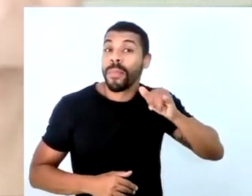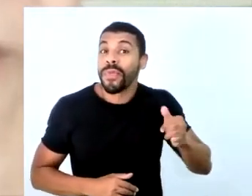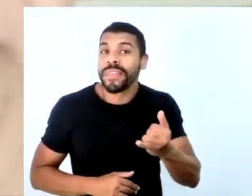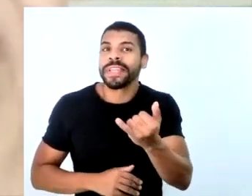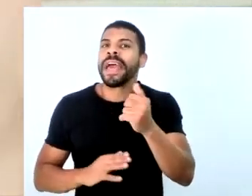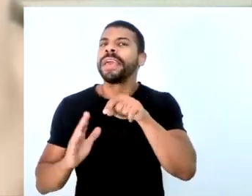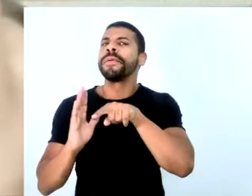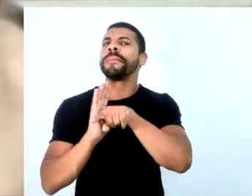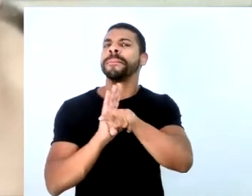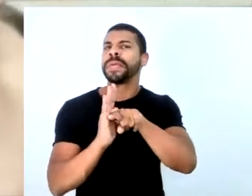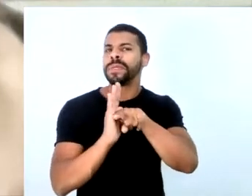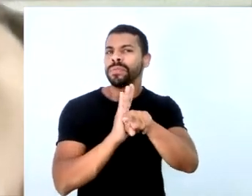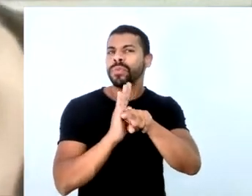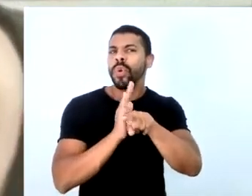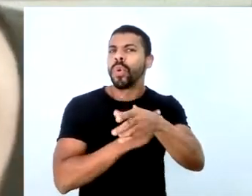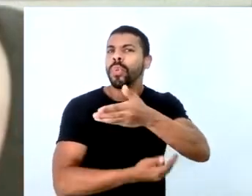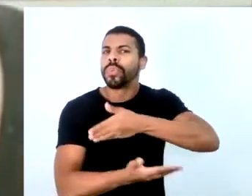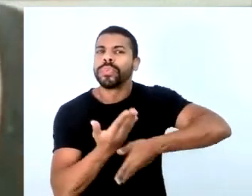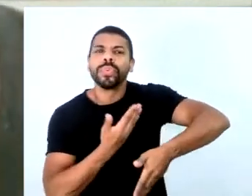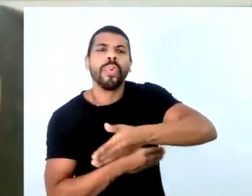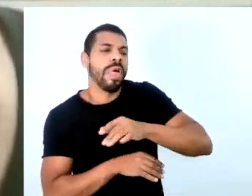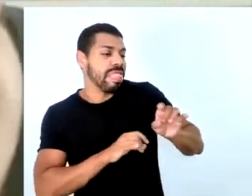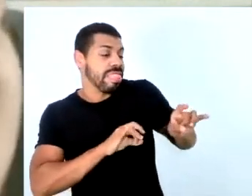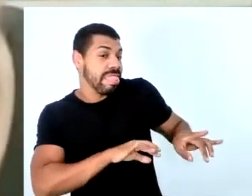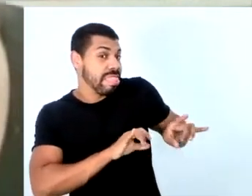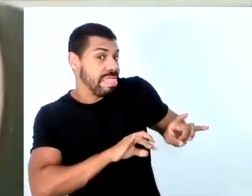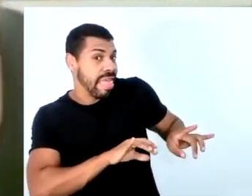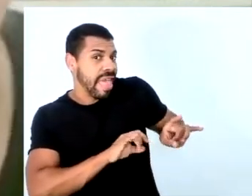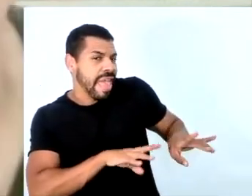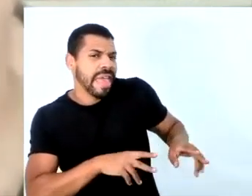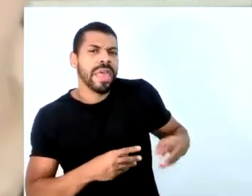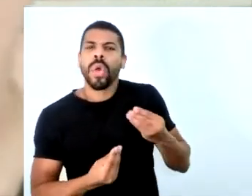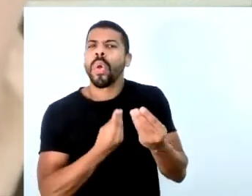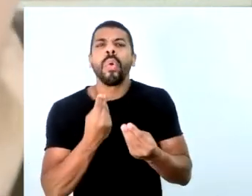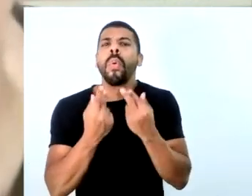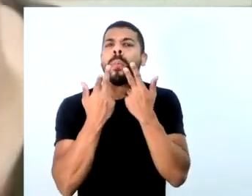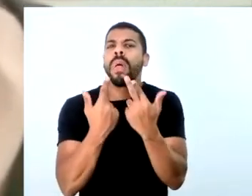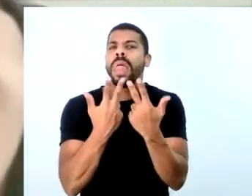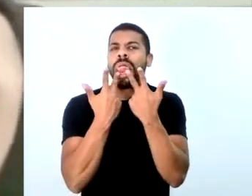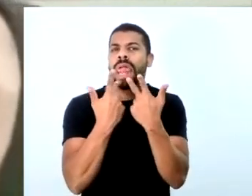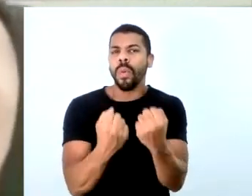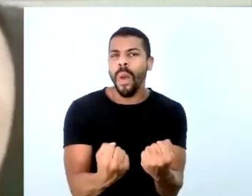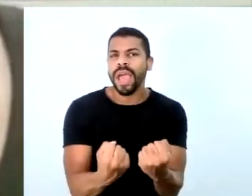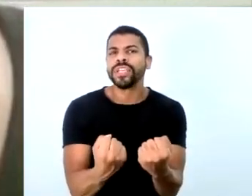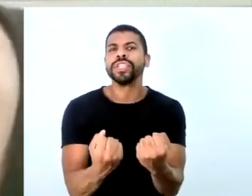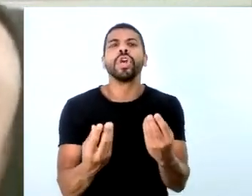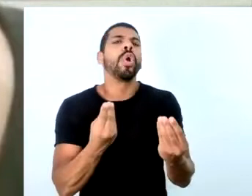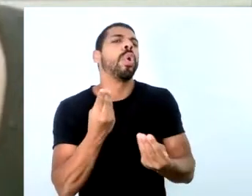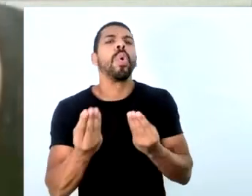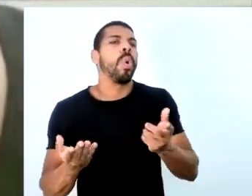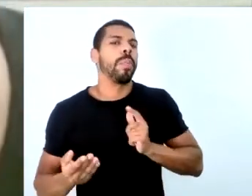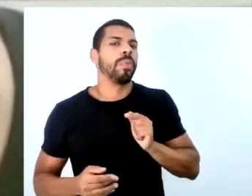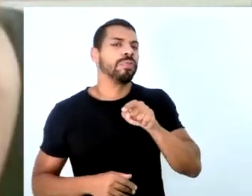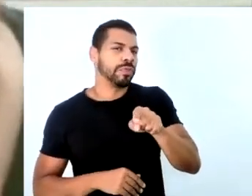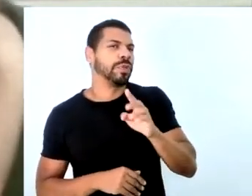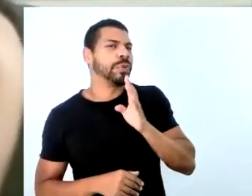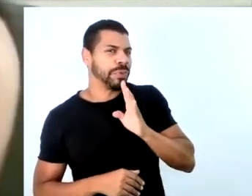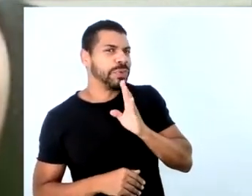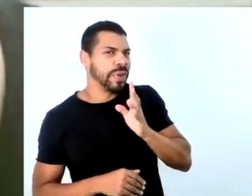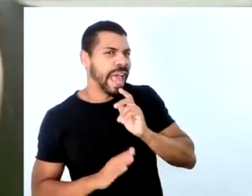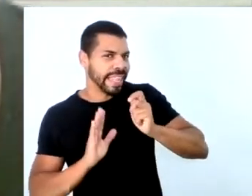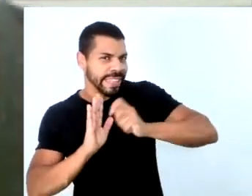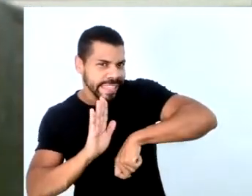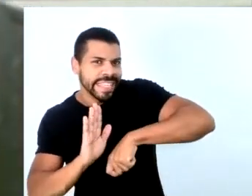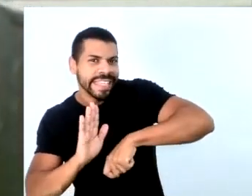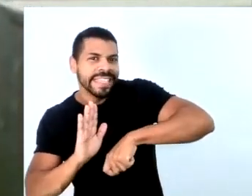comum, né? Então eu queria perguntar dessas diferenças de processo, não da parte técnica, mas da linguagem, entre